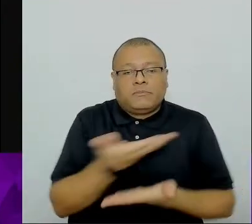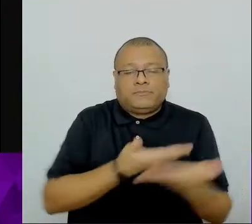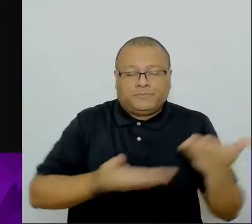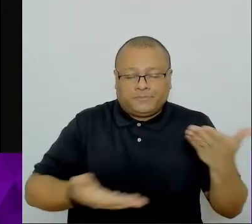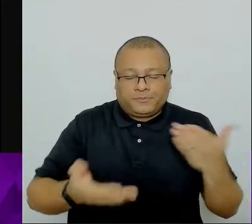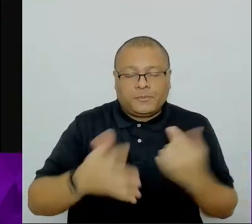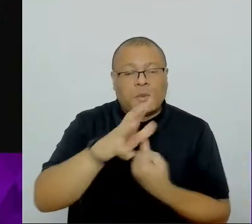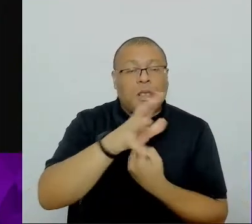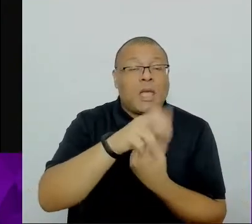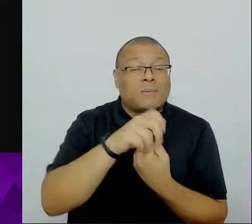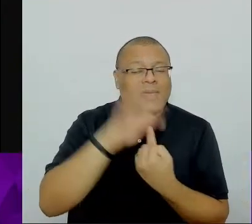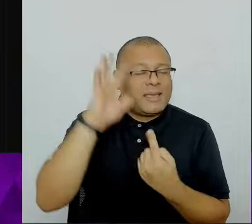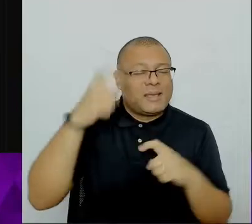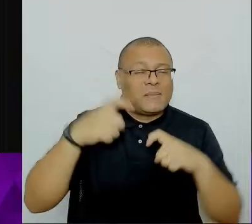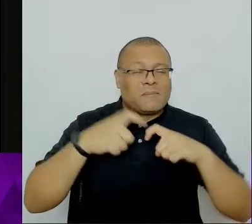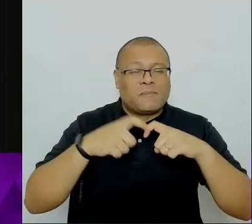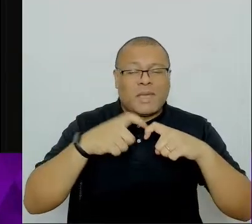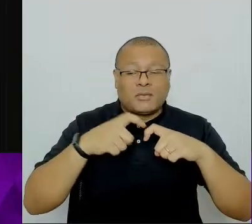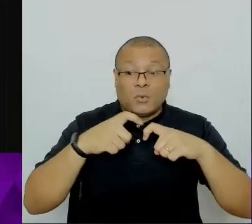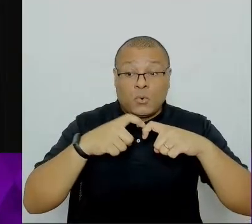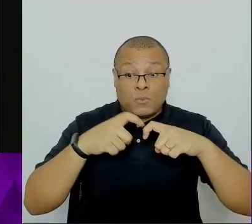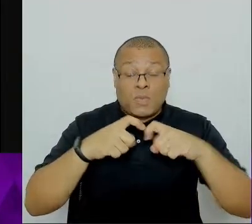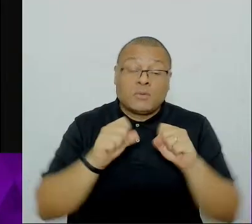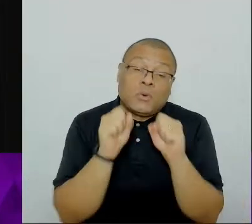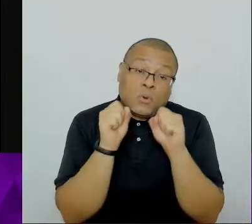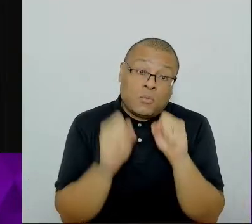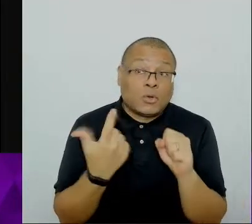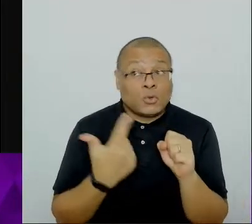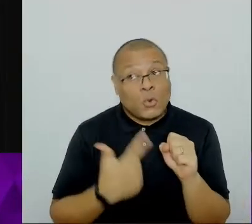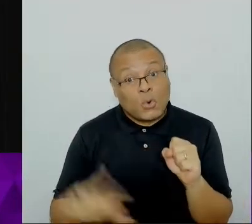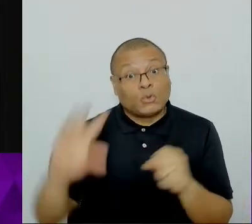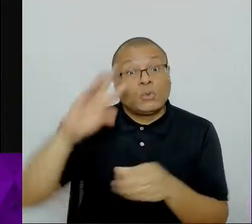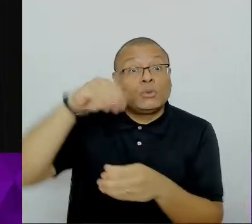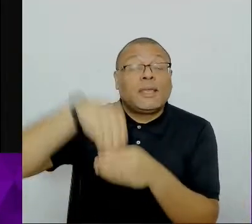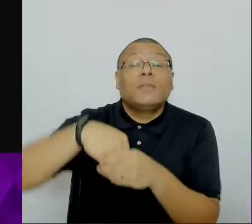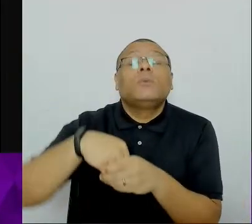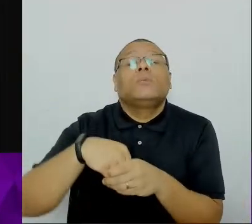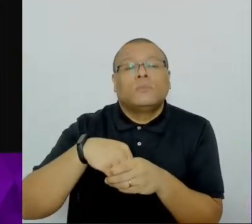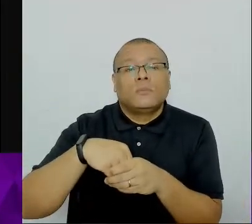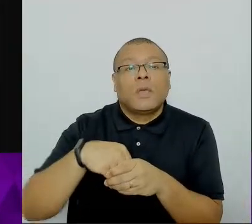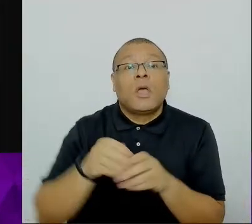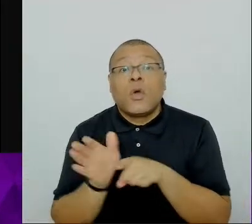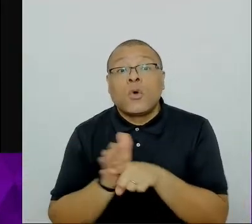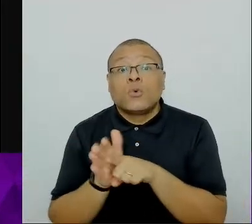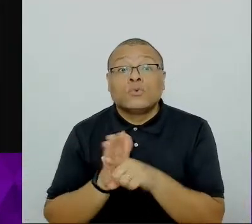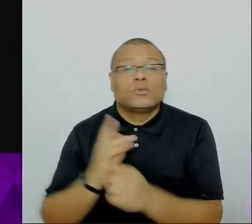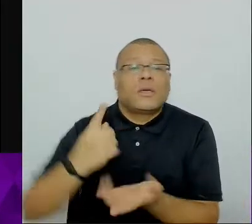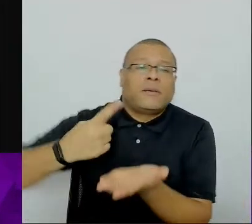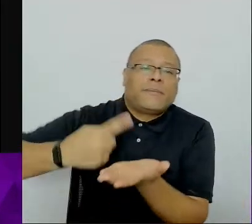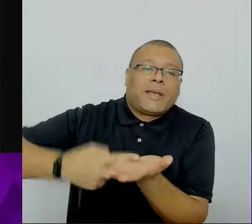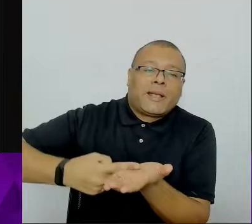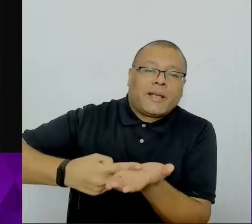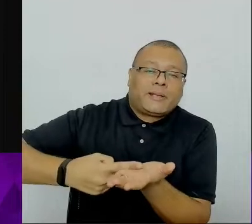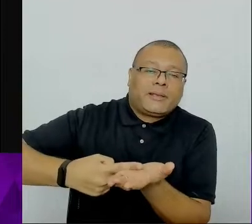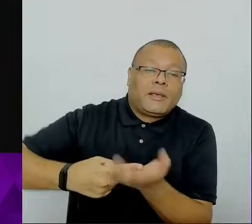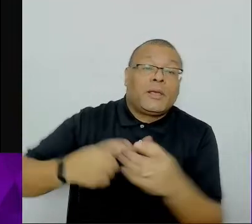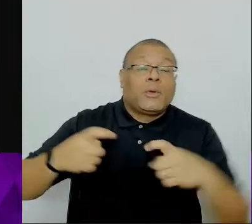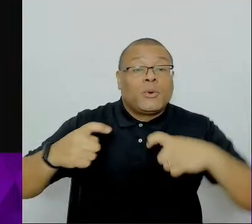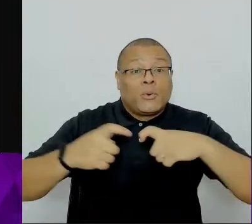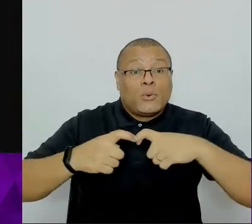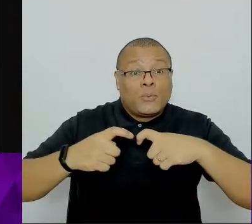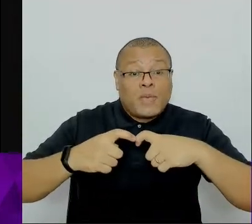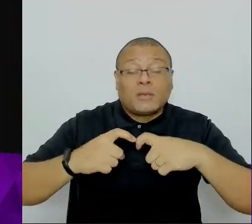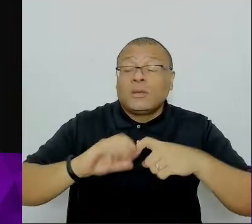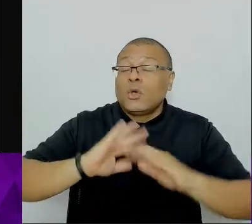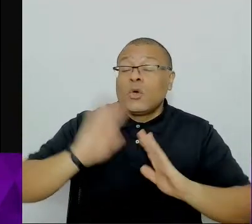de médicos, por exemplo, o médico ele pode ter um outro recurso dentro dele chamado consultas marcadas. E aí, esse médico ele contém todas as